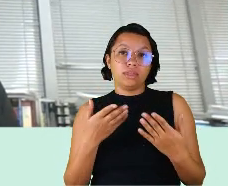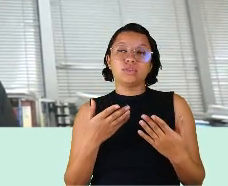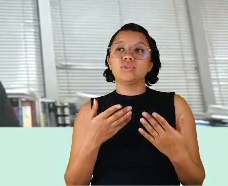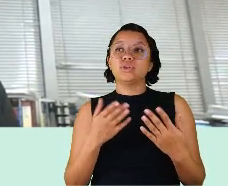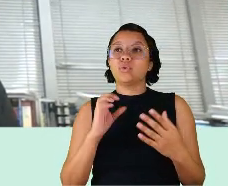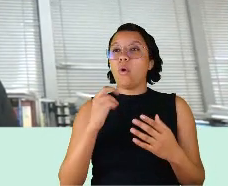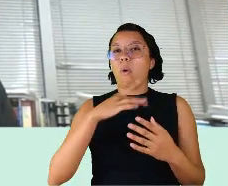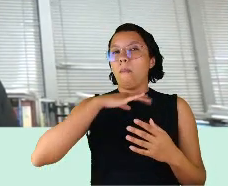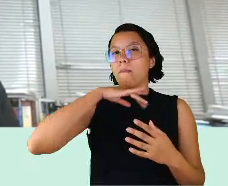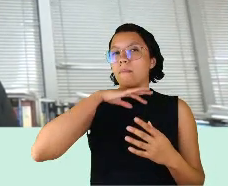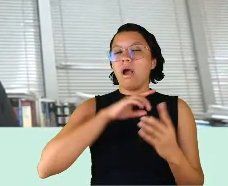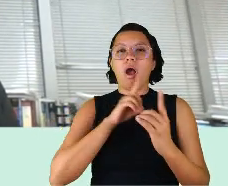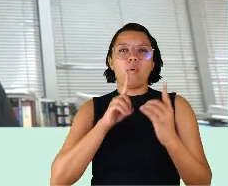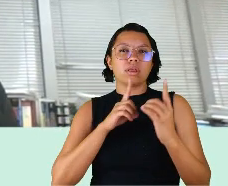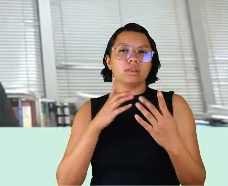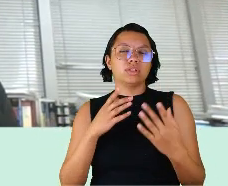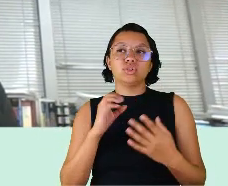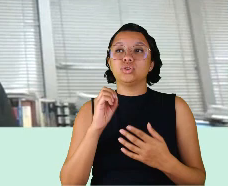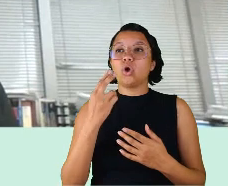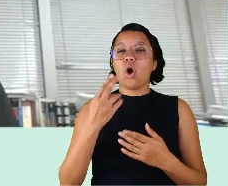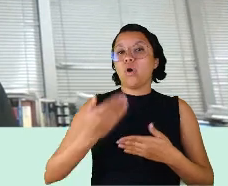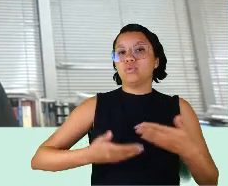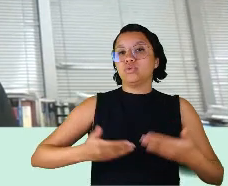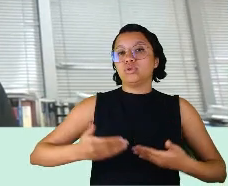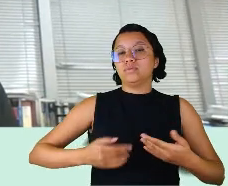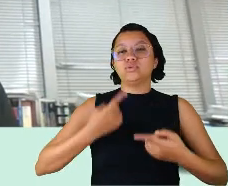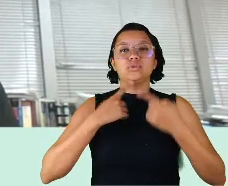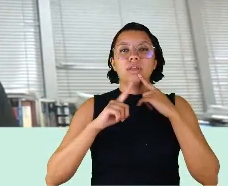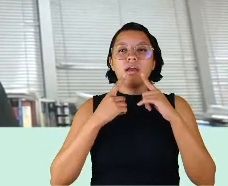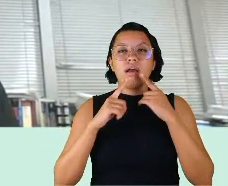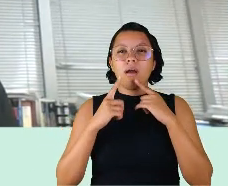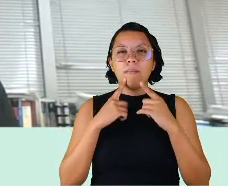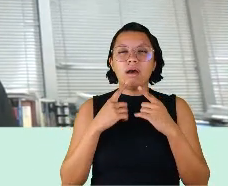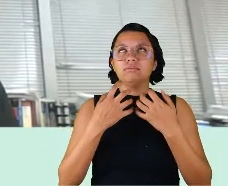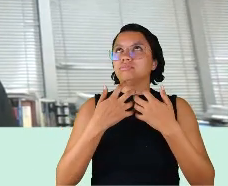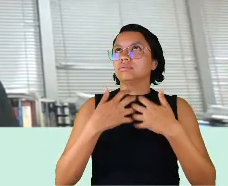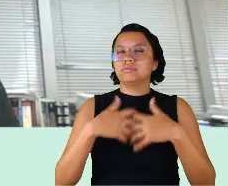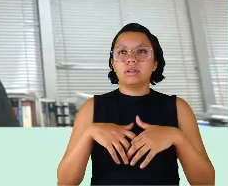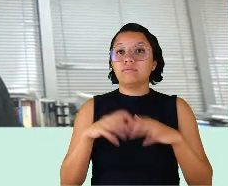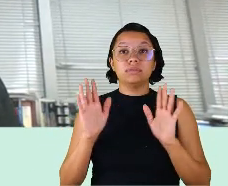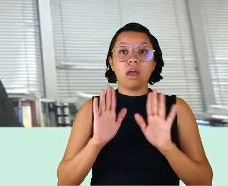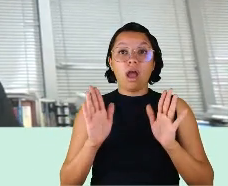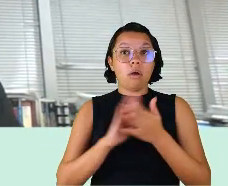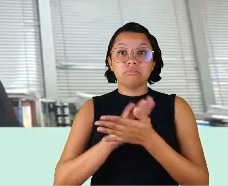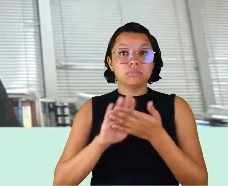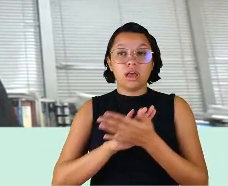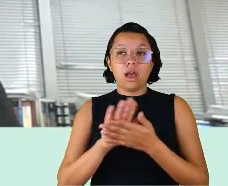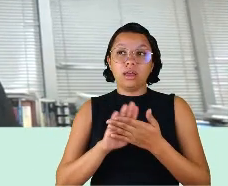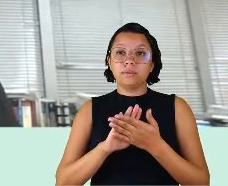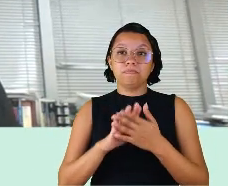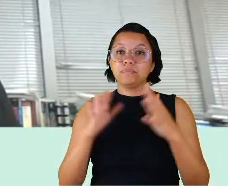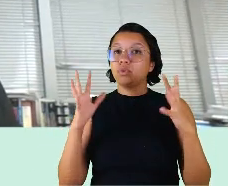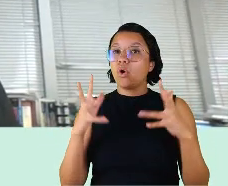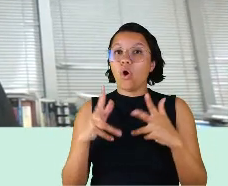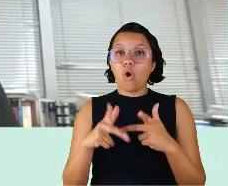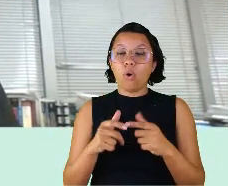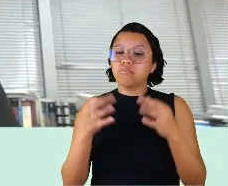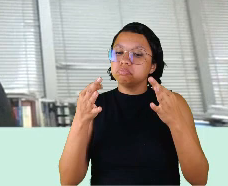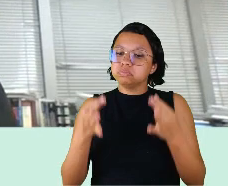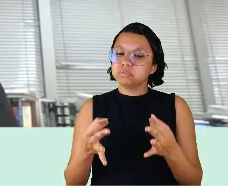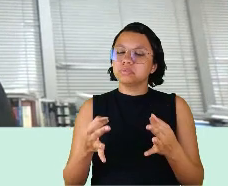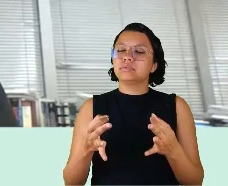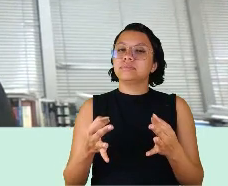foi mal atendido, ou os servidores reclamando que não dava certo, enfim, nada, deu absolutamente